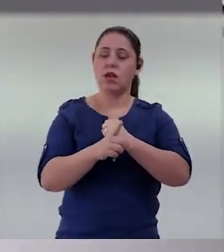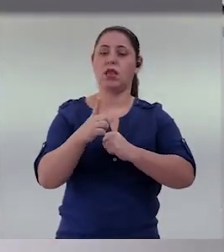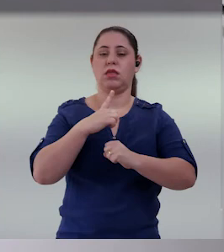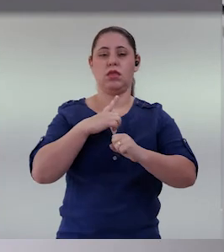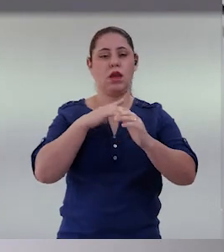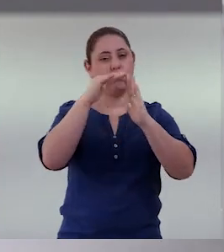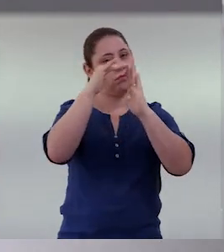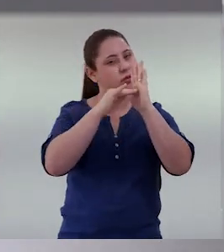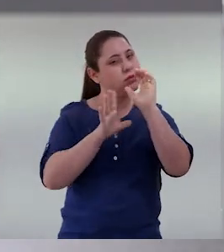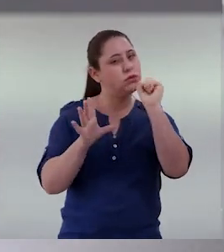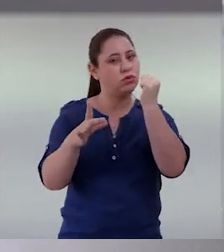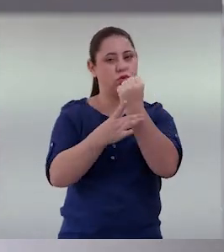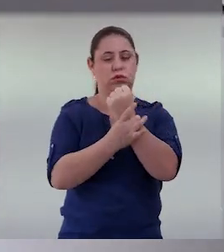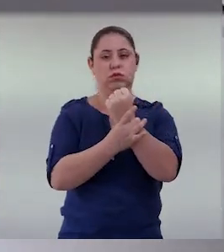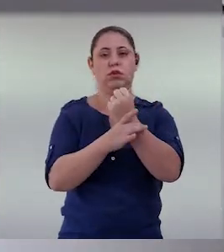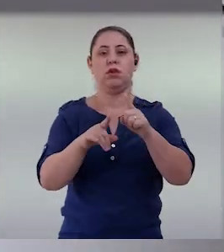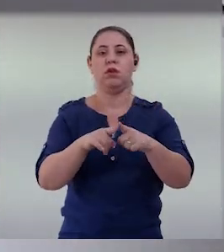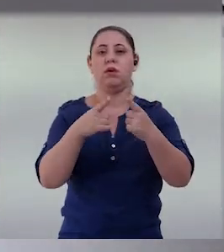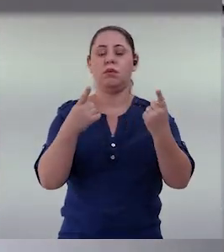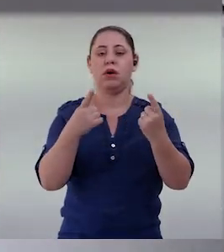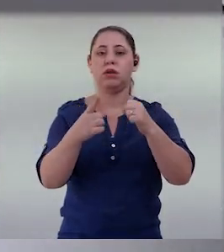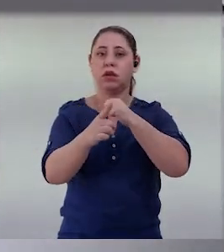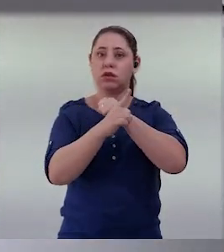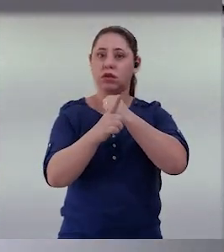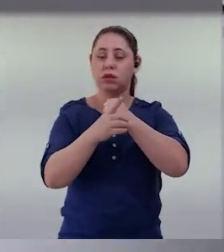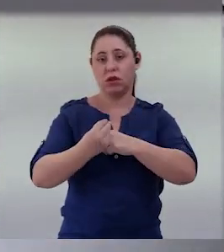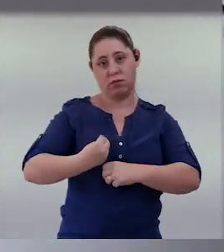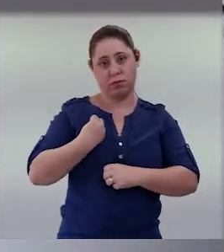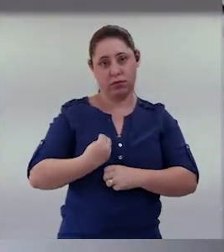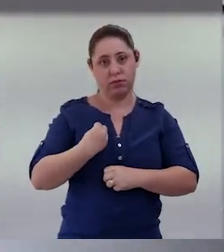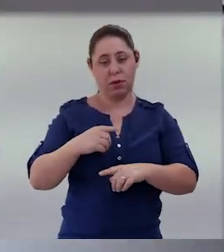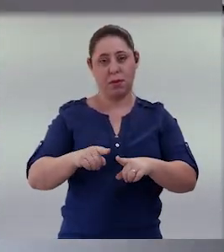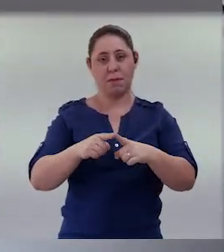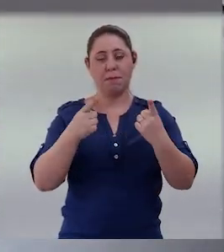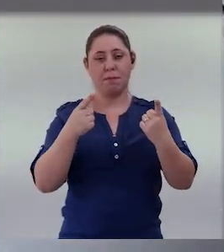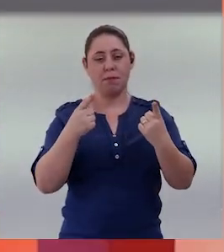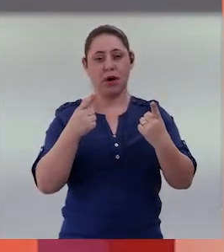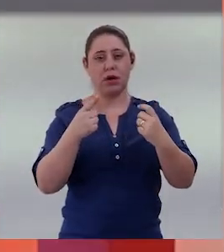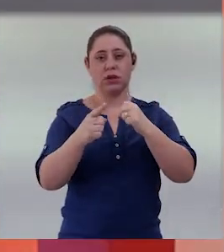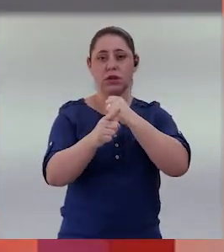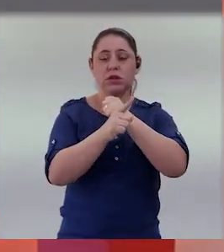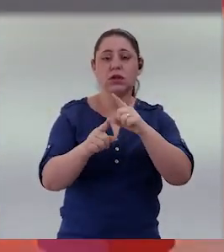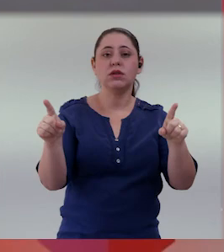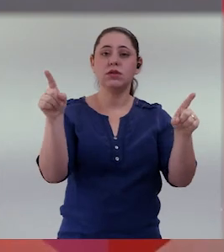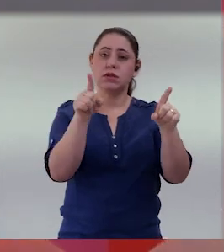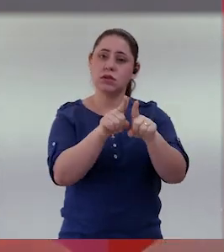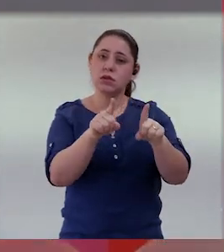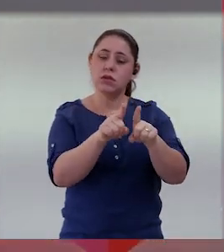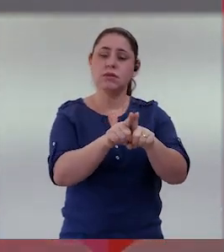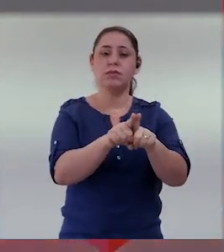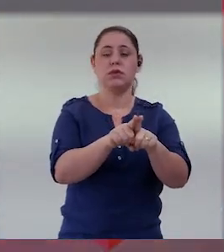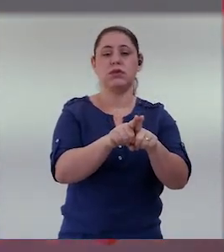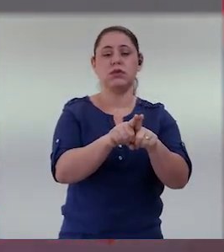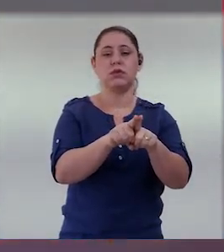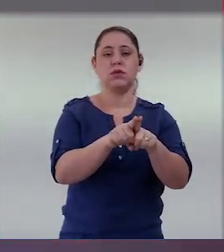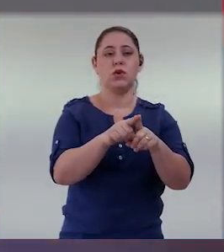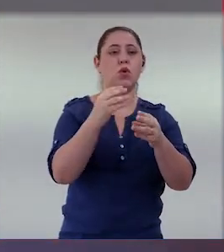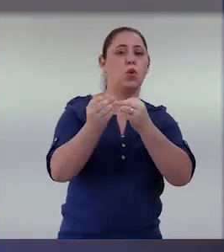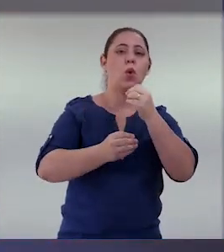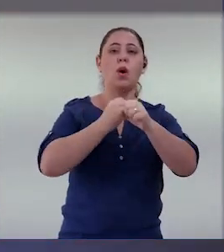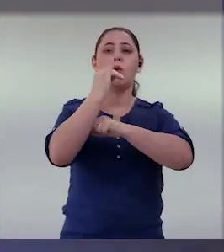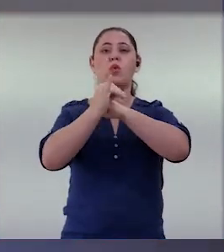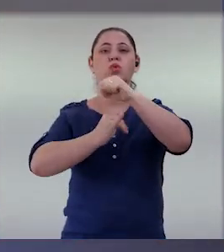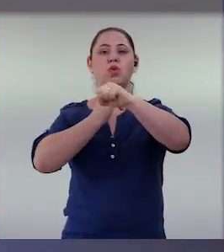atendendo com medidas de segurança, claro, mas a gente já está atendendo presencial, mas a gente atende